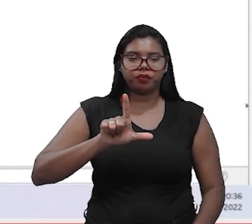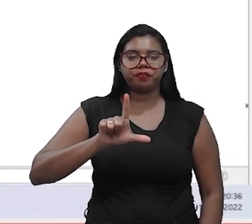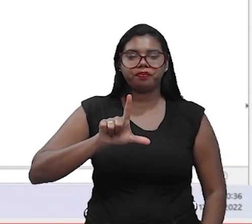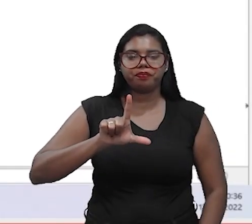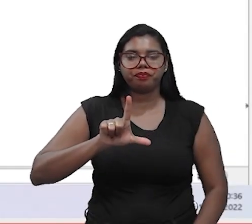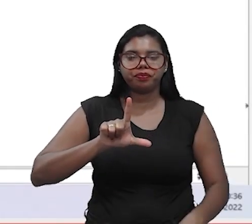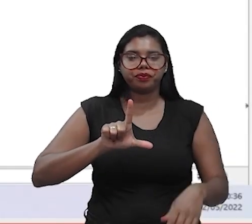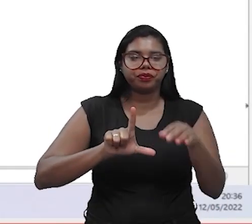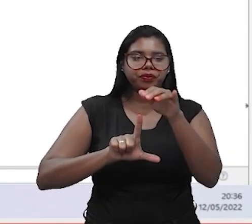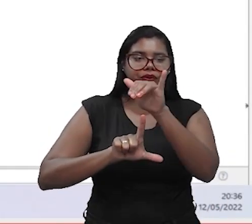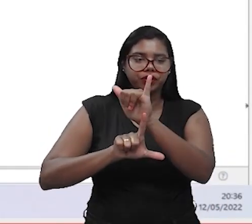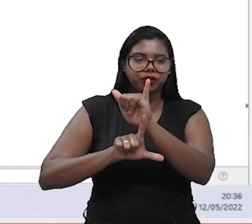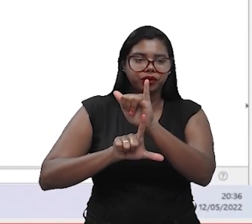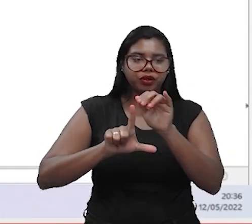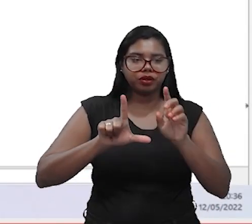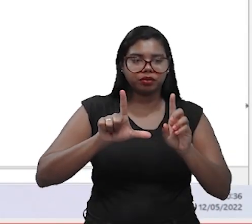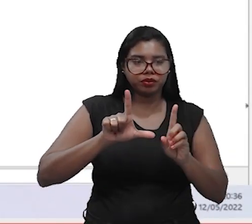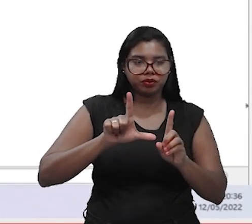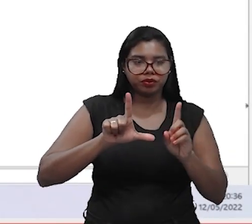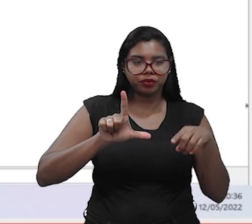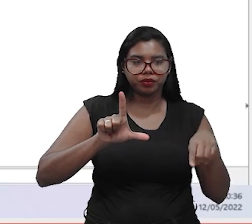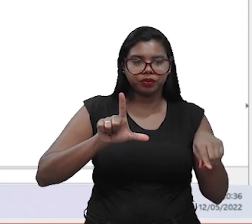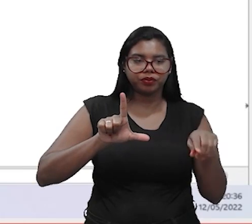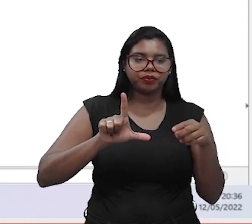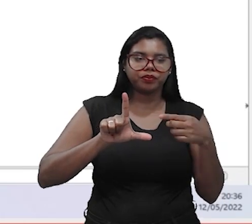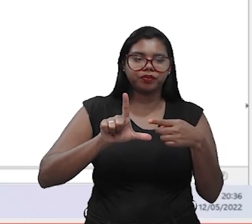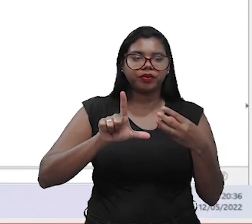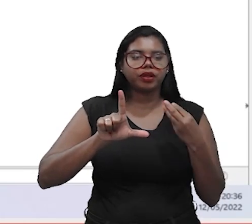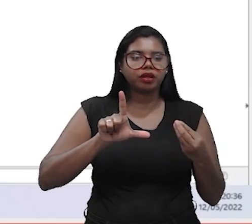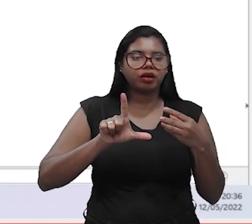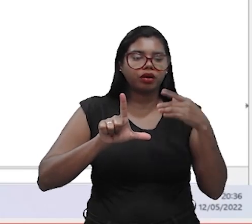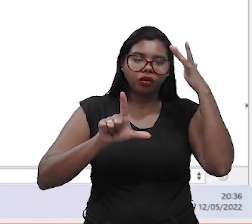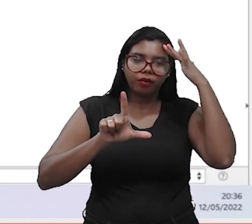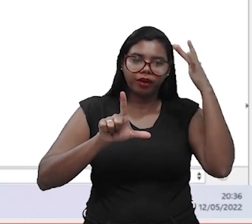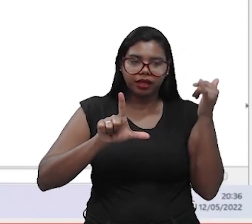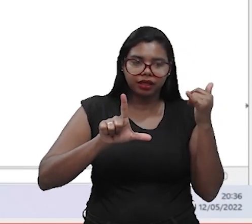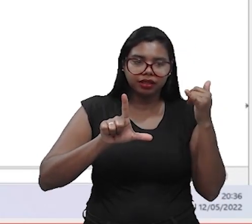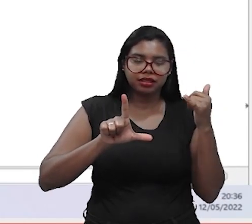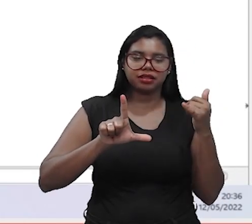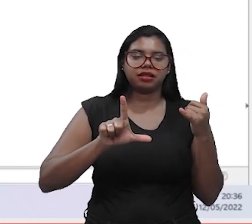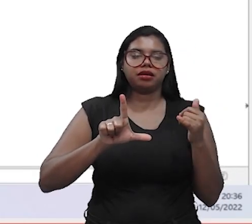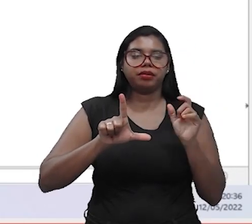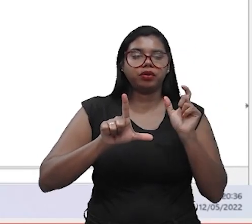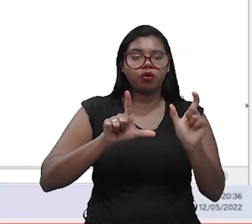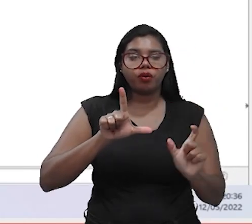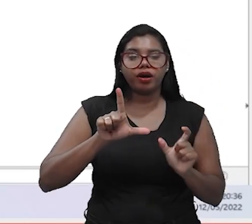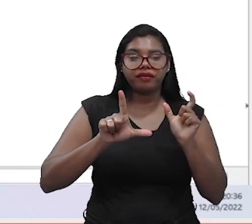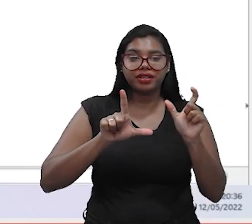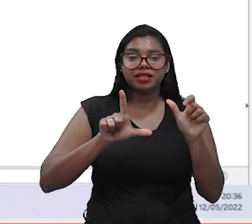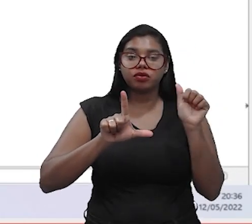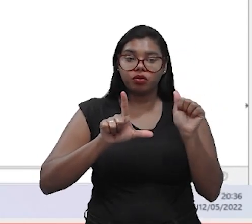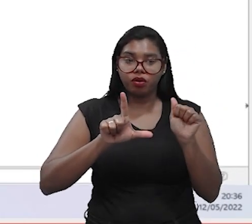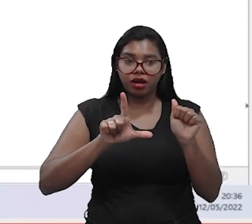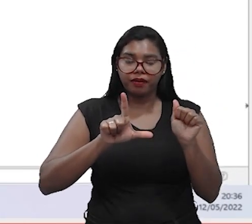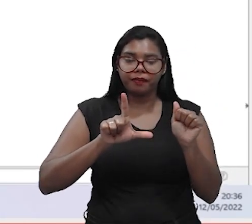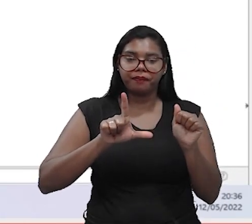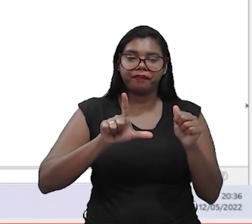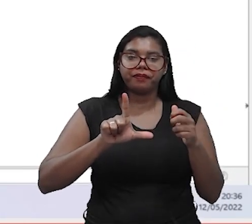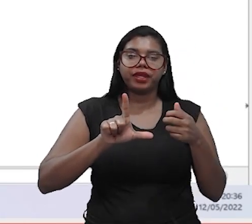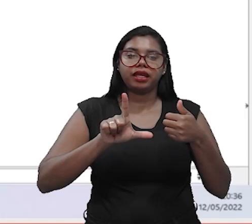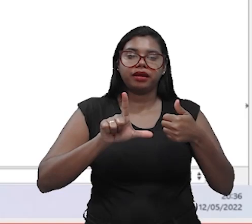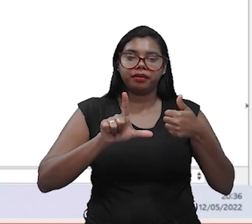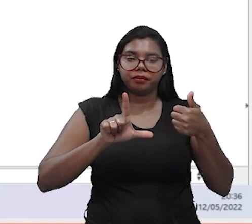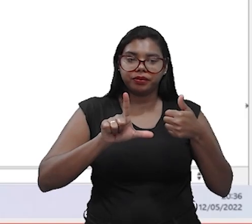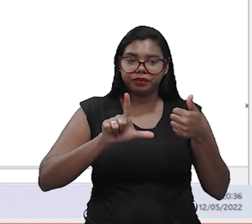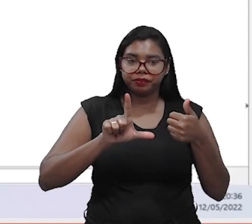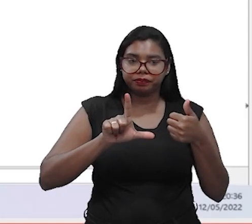vai representar o nosso vértice. Como eu sei que o meu coeficiente A é positivo, parábola